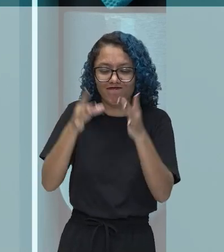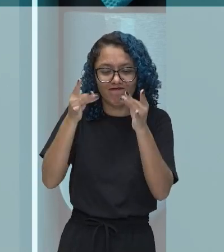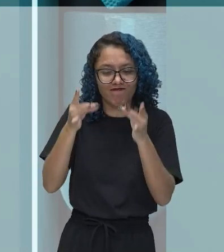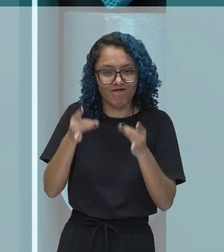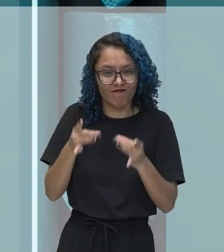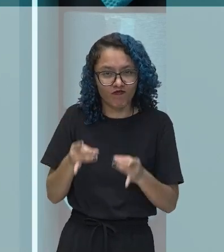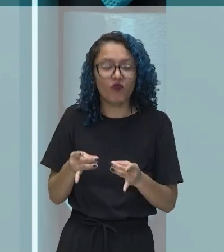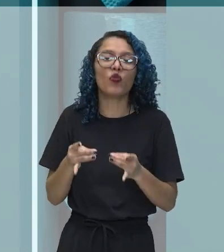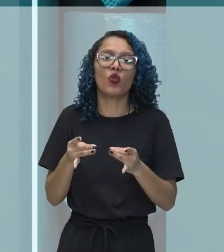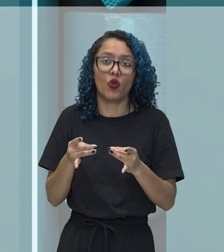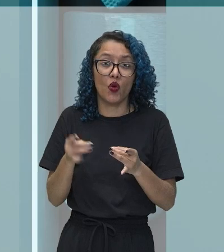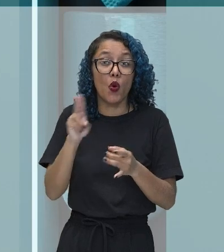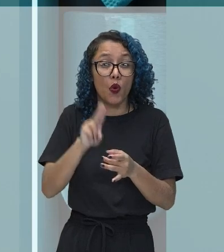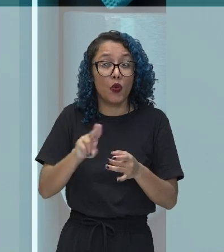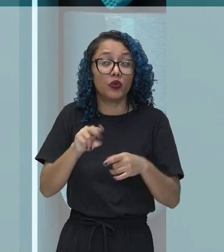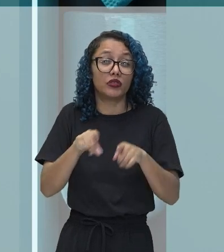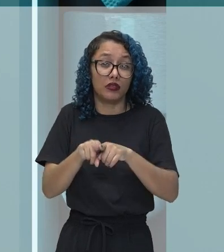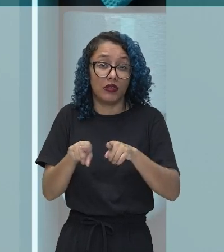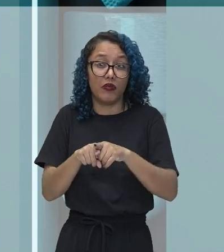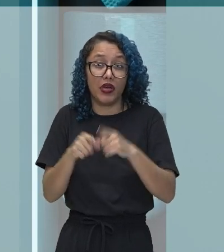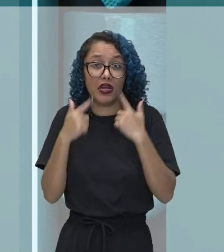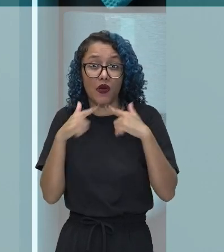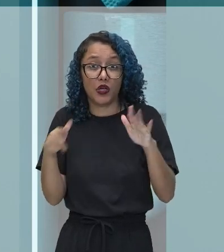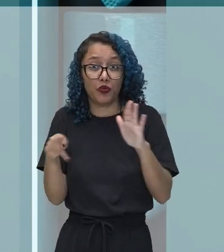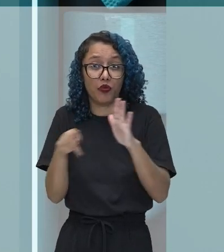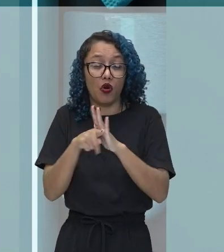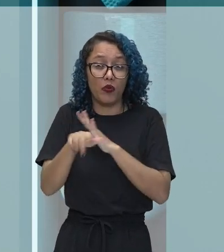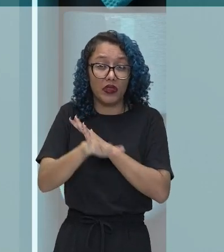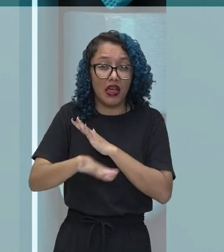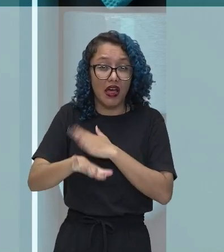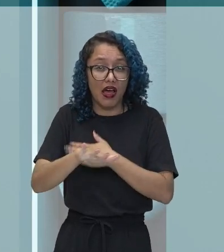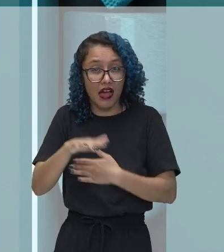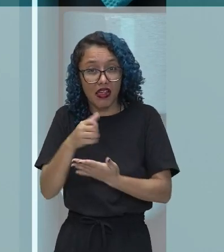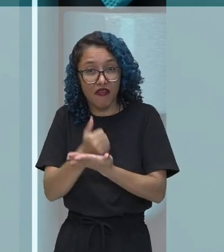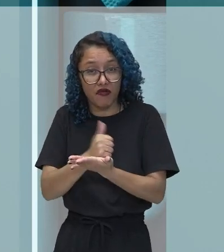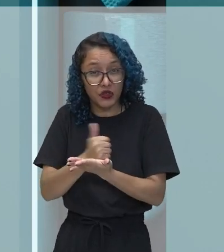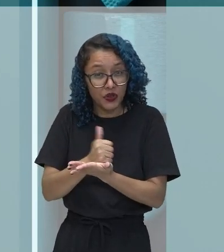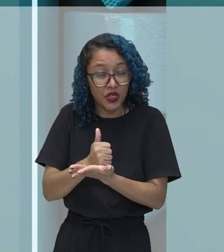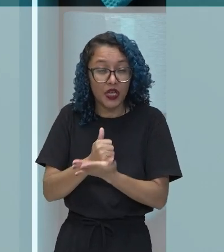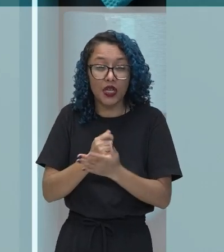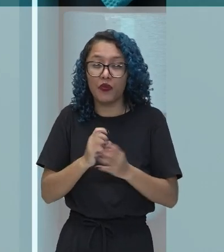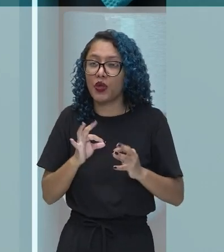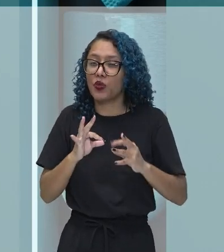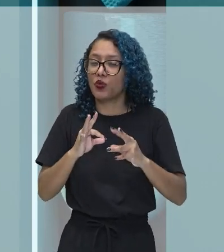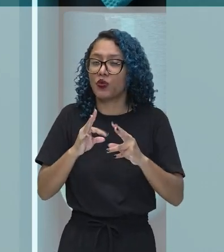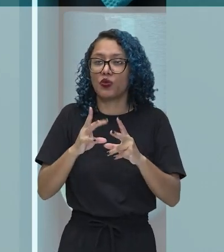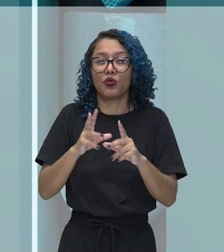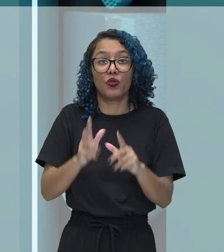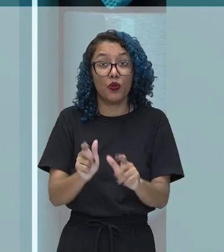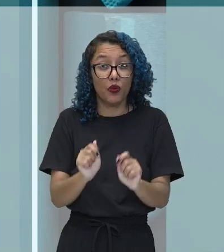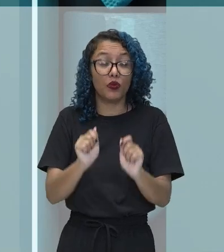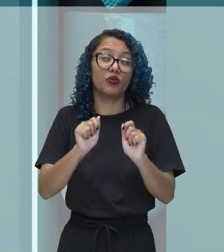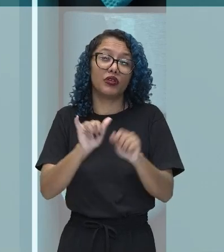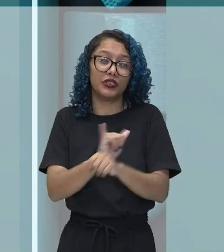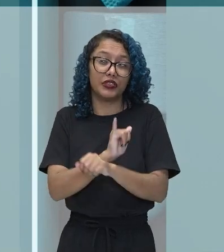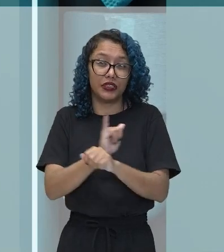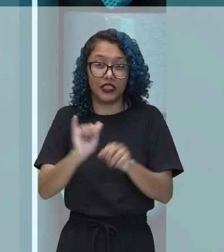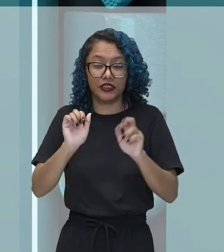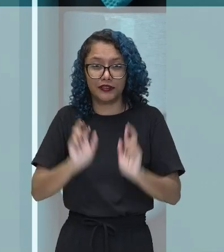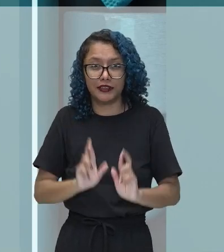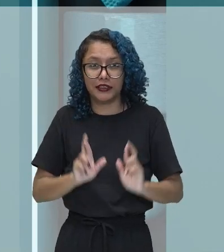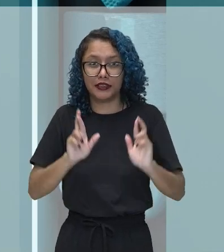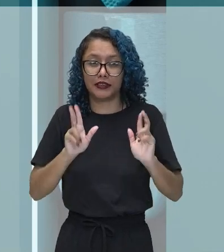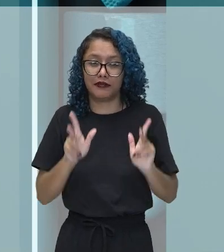linguagem dos gamers também. Então, há toda uma abordagem diferente, né? Além desse grau ali